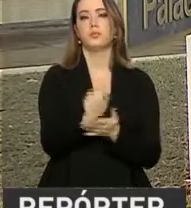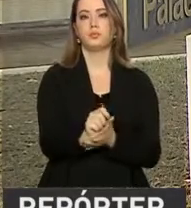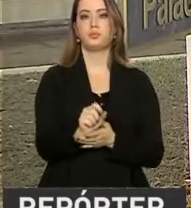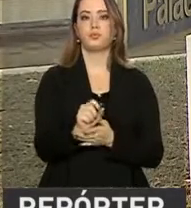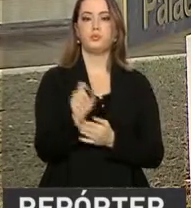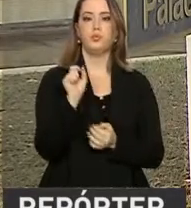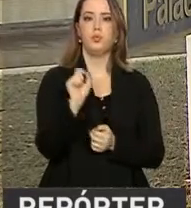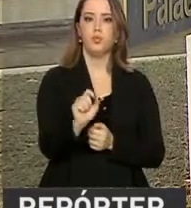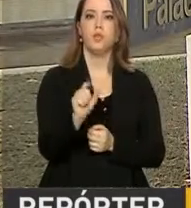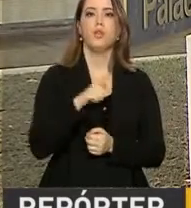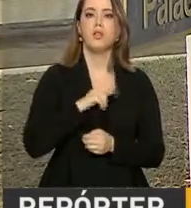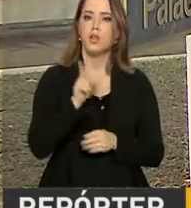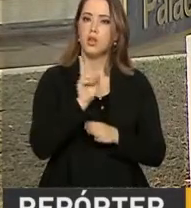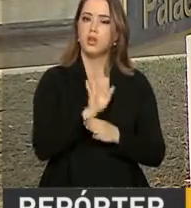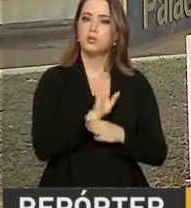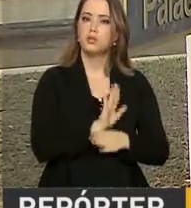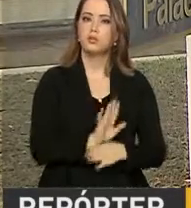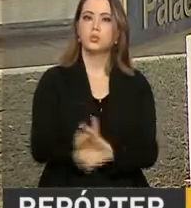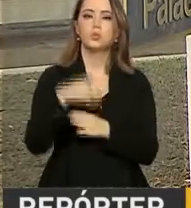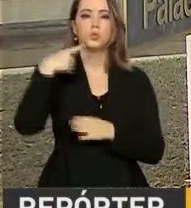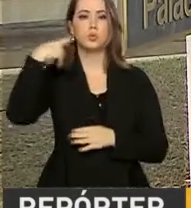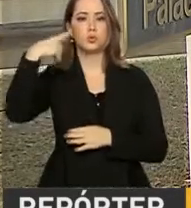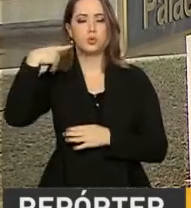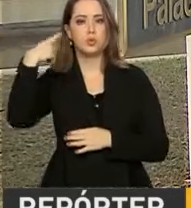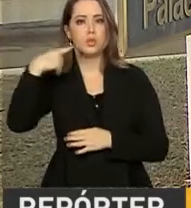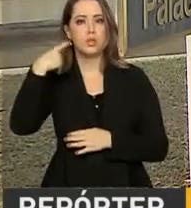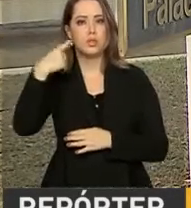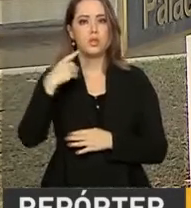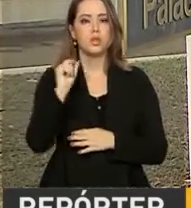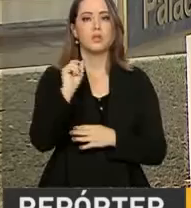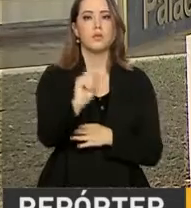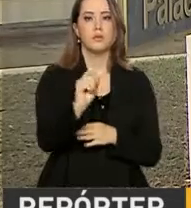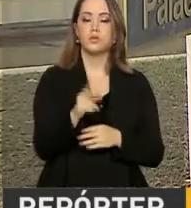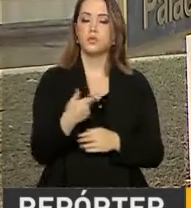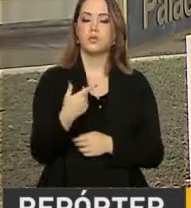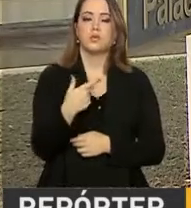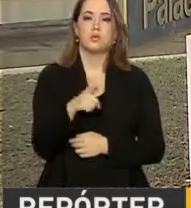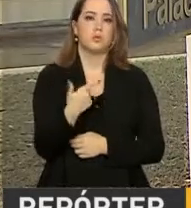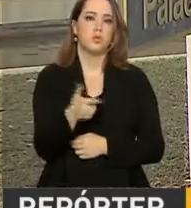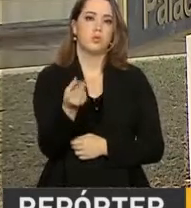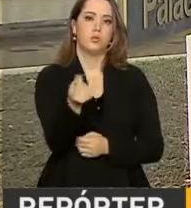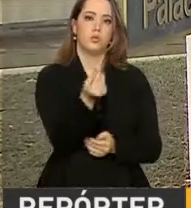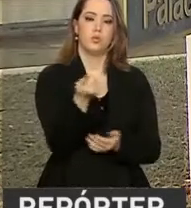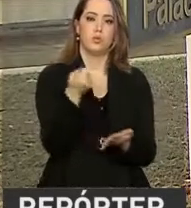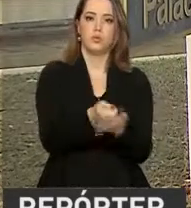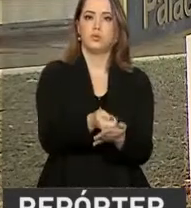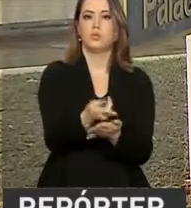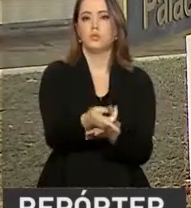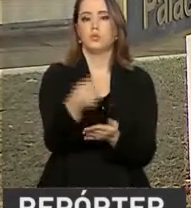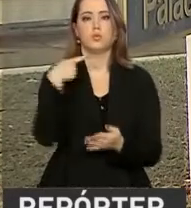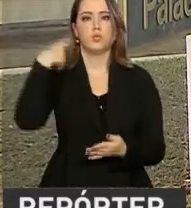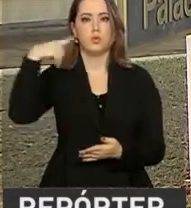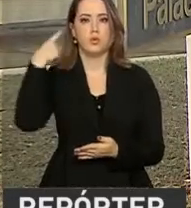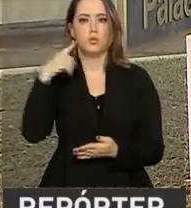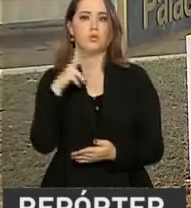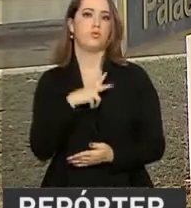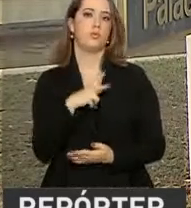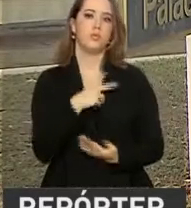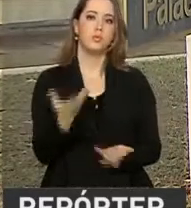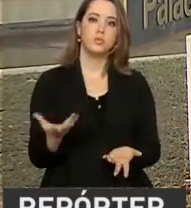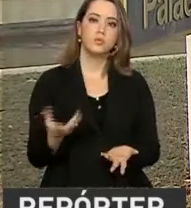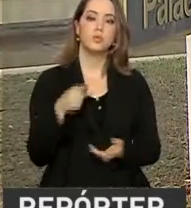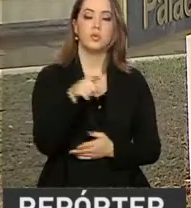da União oferece assistência jurídica gratuita para quem não pode pagar por um advogado particular. Em seu discurso, Carlos Eduardo Paz